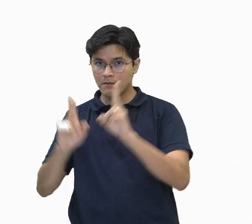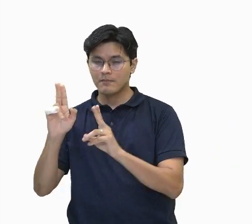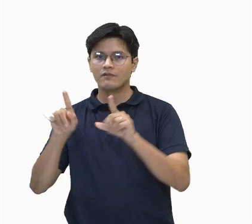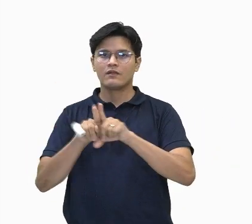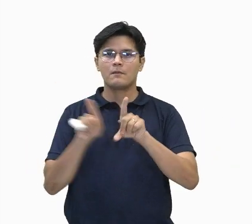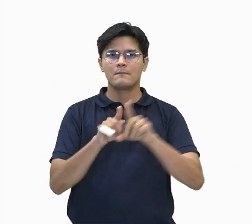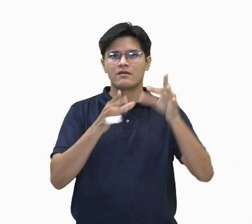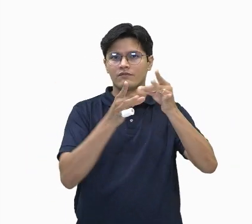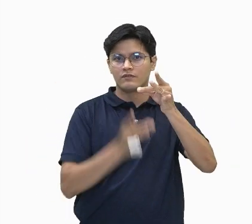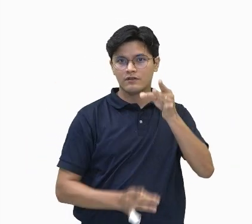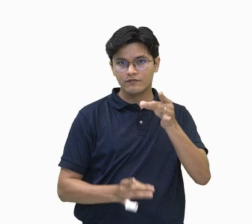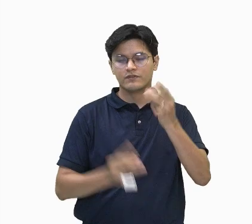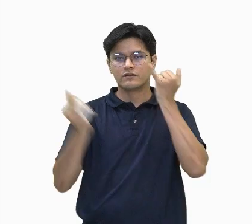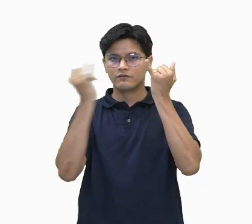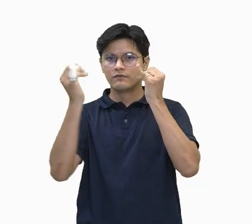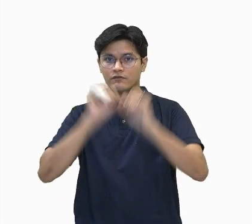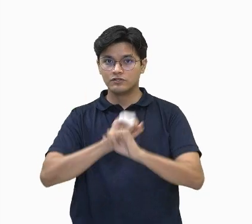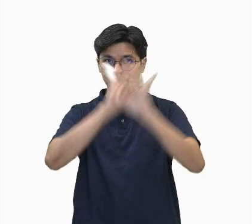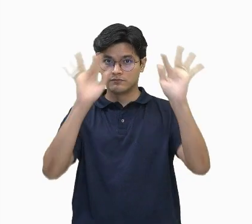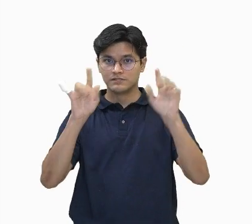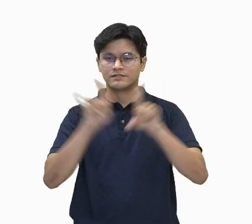implícitas e explícitas no texto.